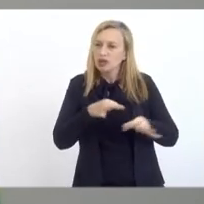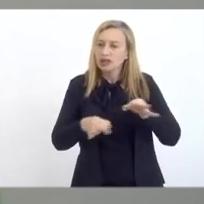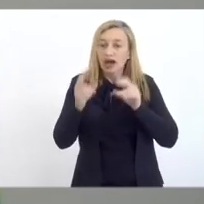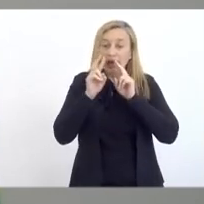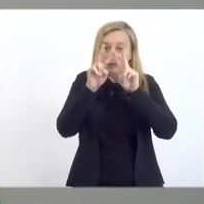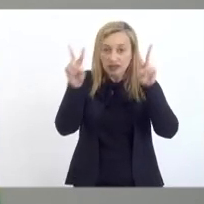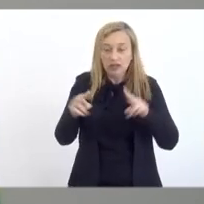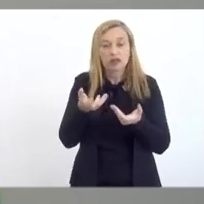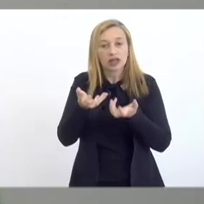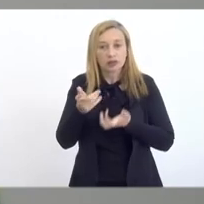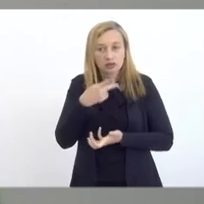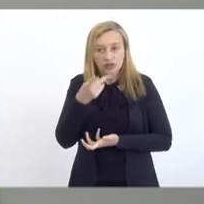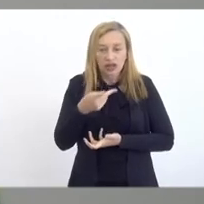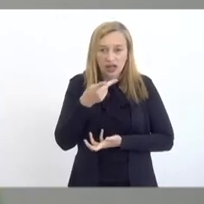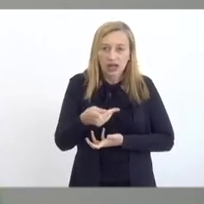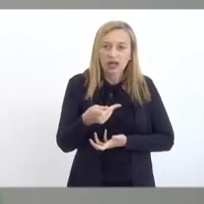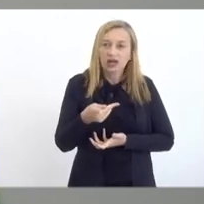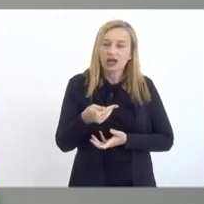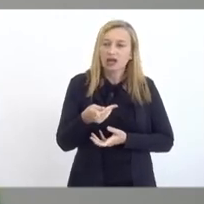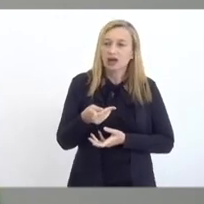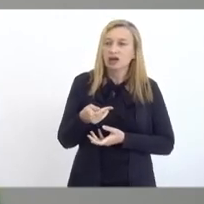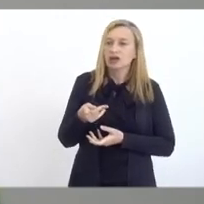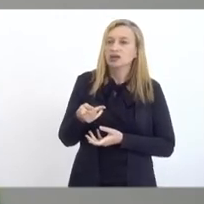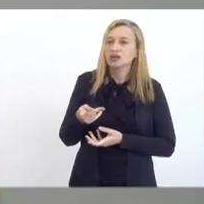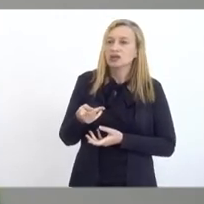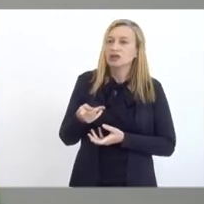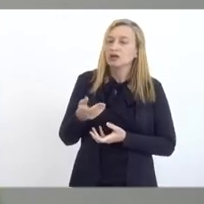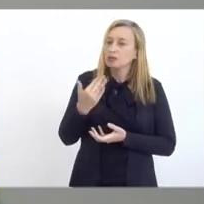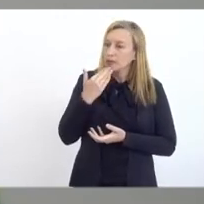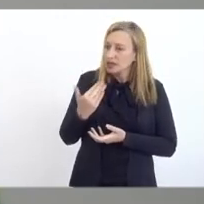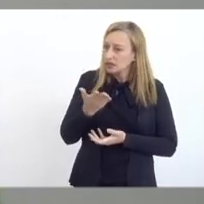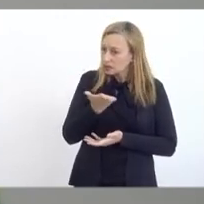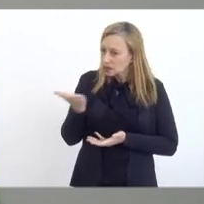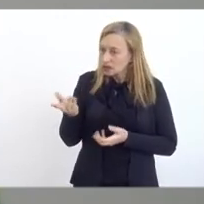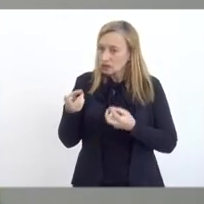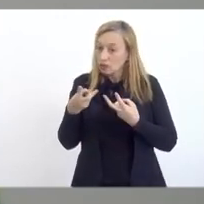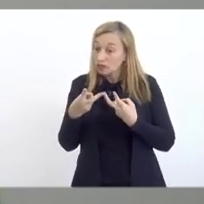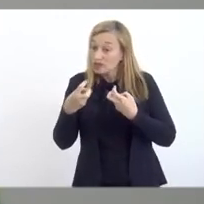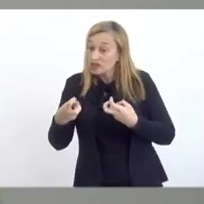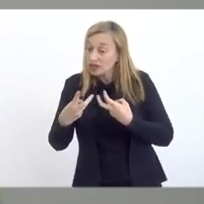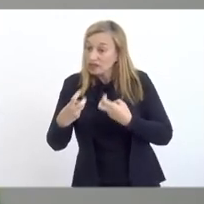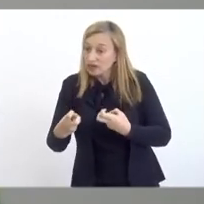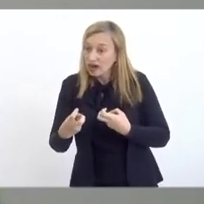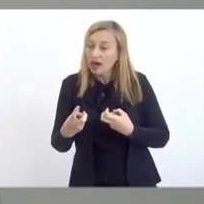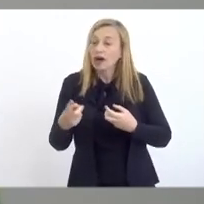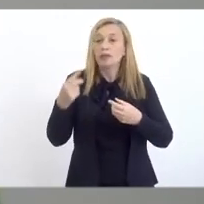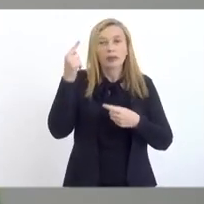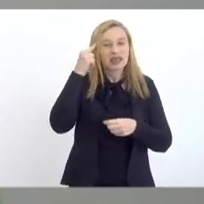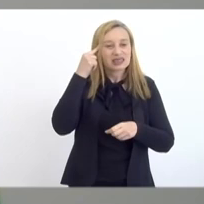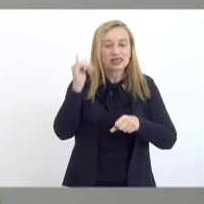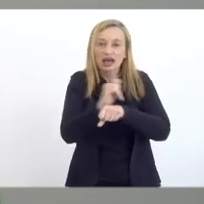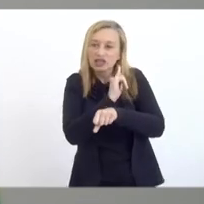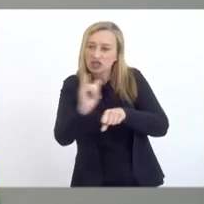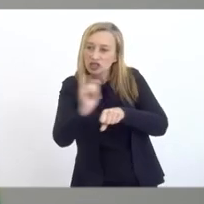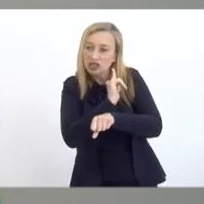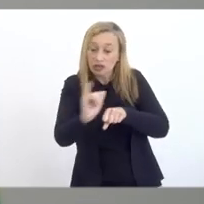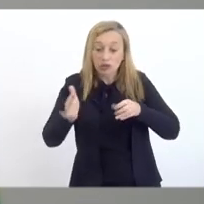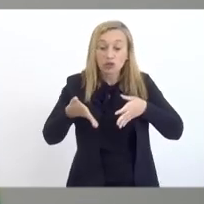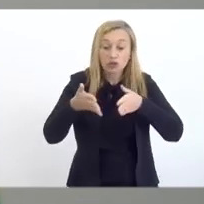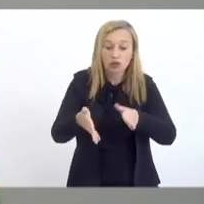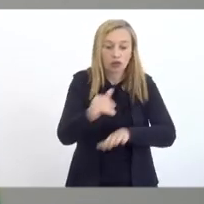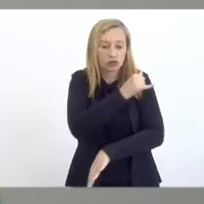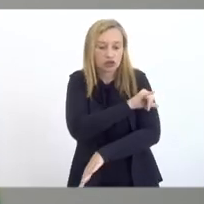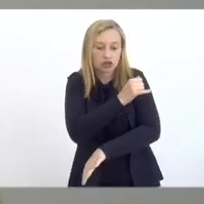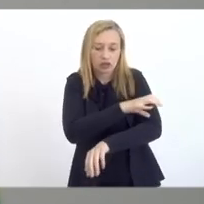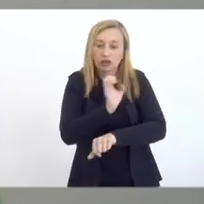também essa orientação aqui, que vocês observem isso, é o foco para a gente pensar estrategicamente o Estado do Rio de Janeiro